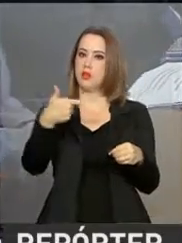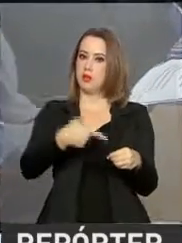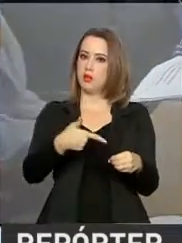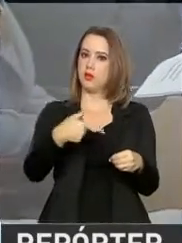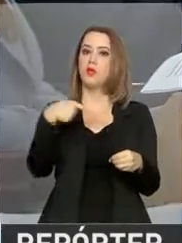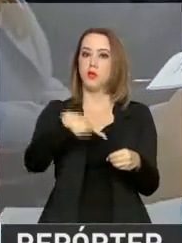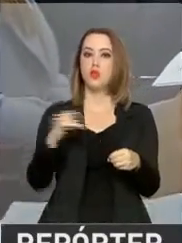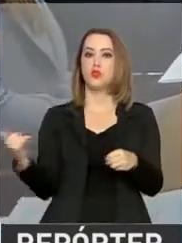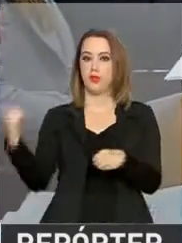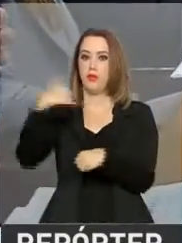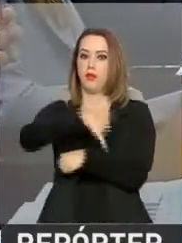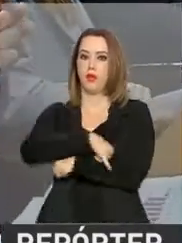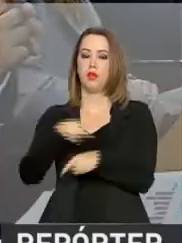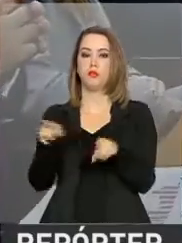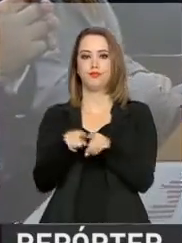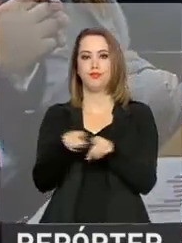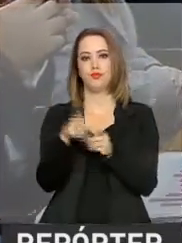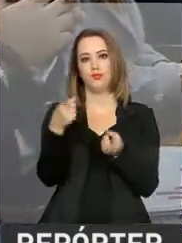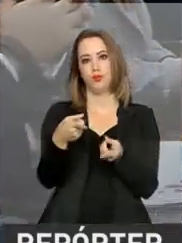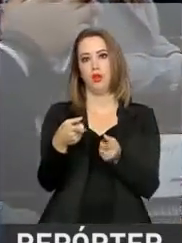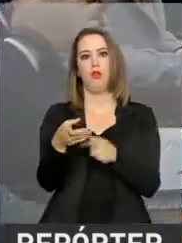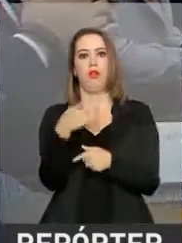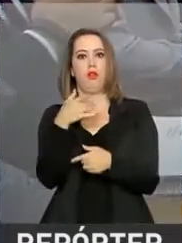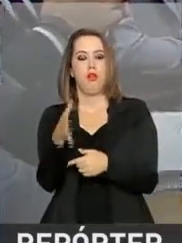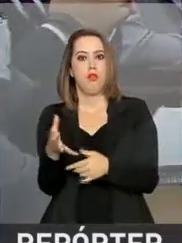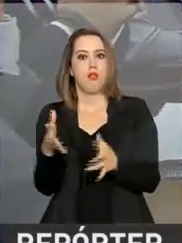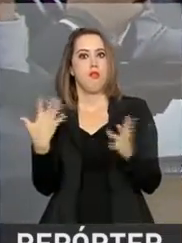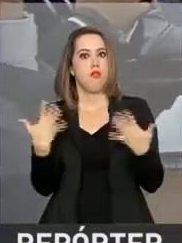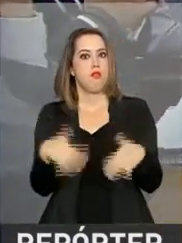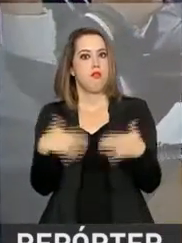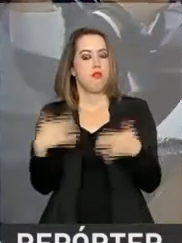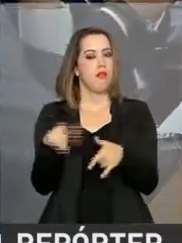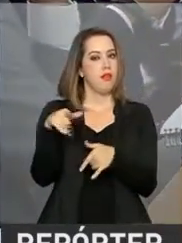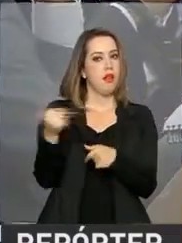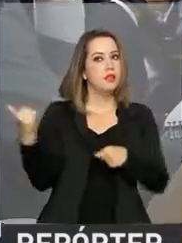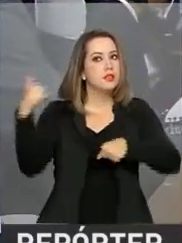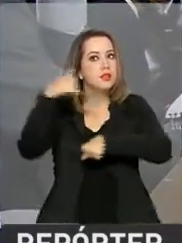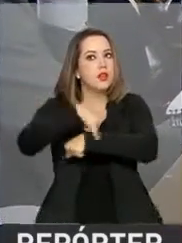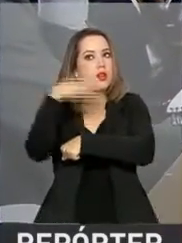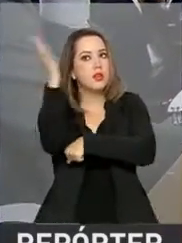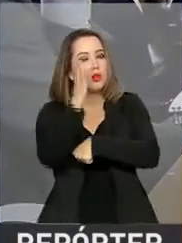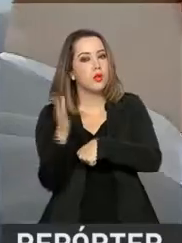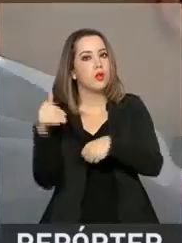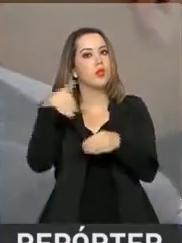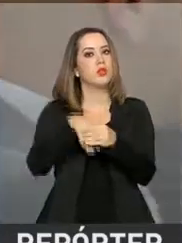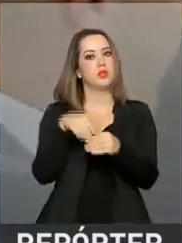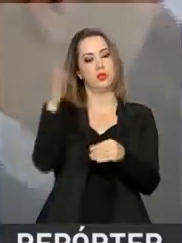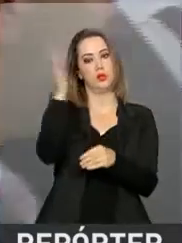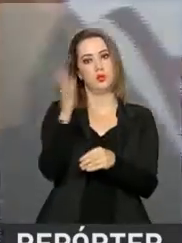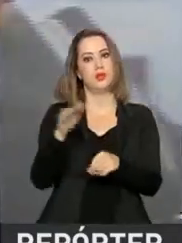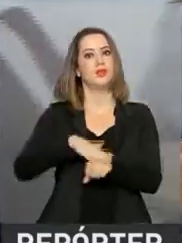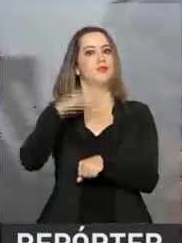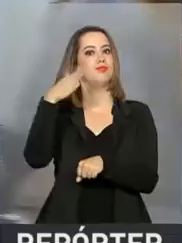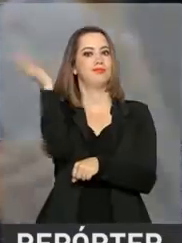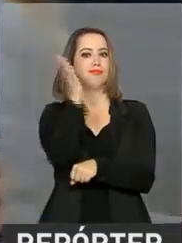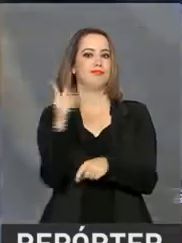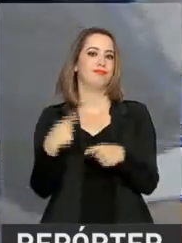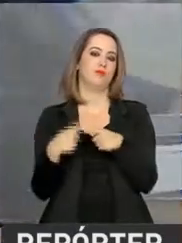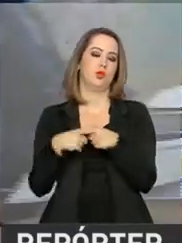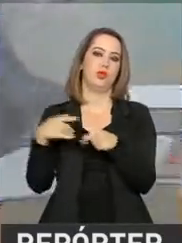possam ser mais caros do que por exemplo um voo entre brasil e argentina nesta reunião